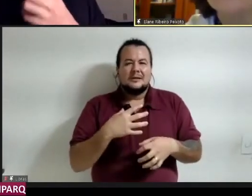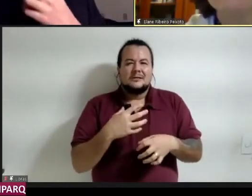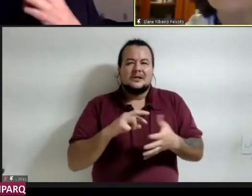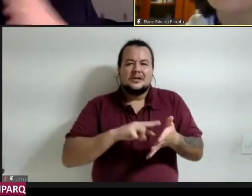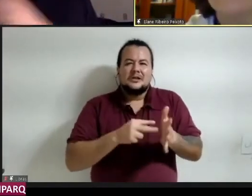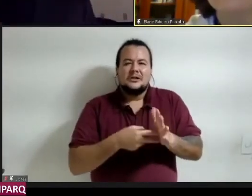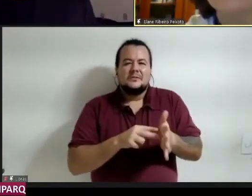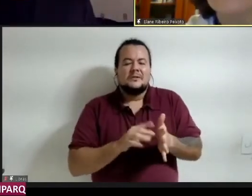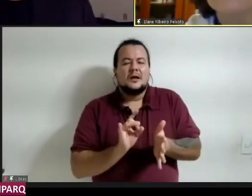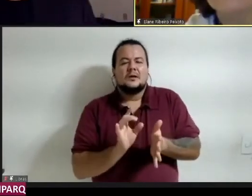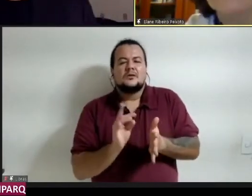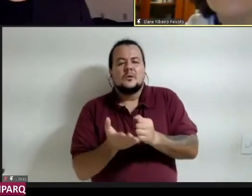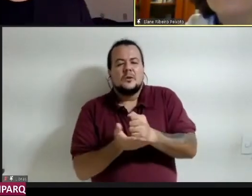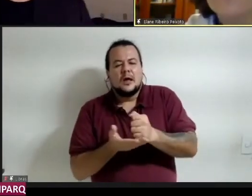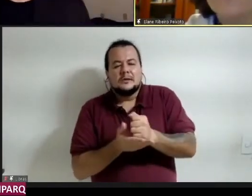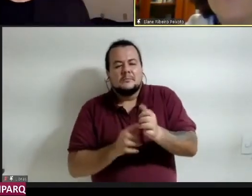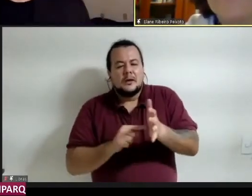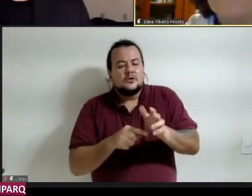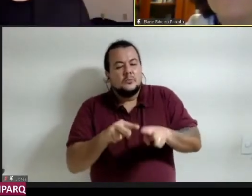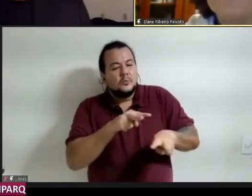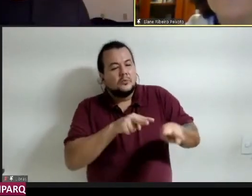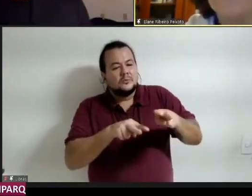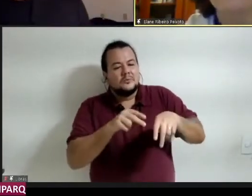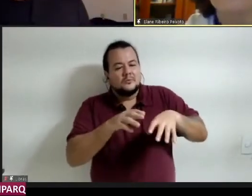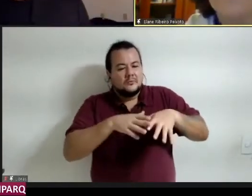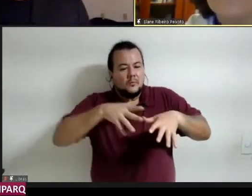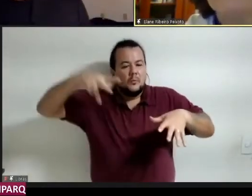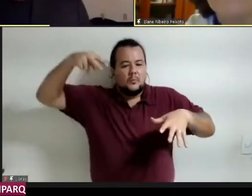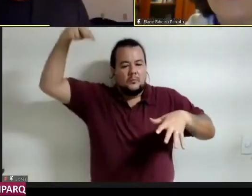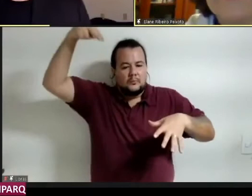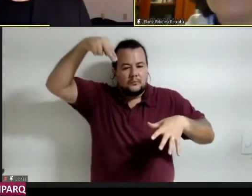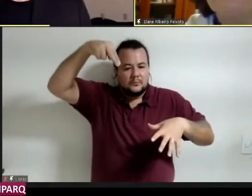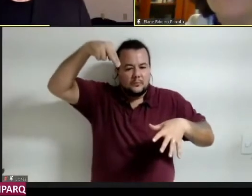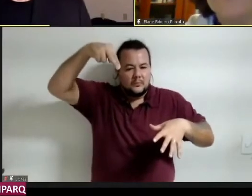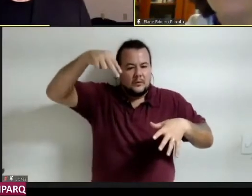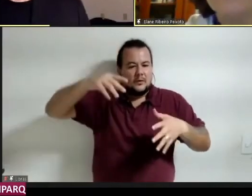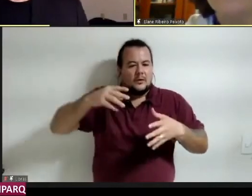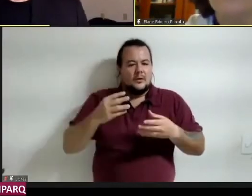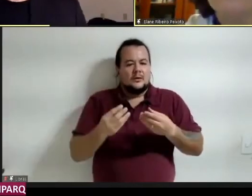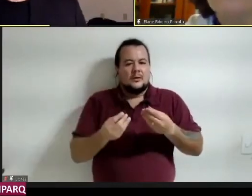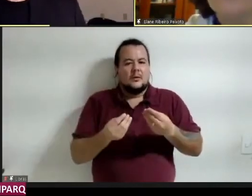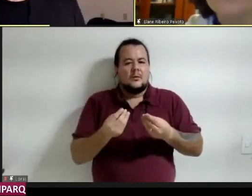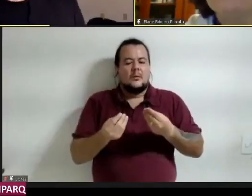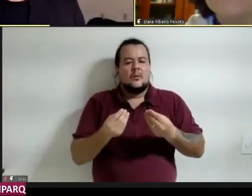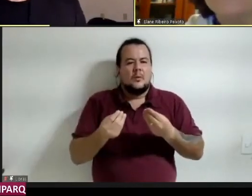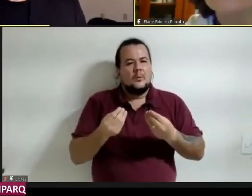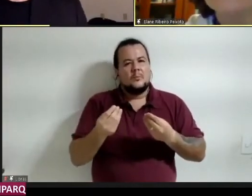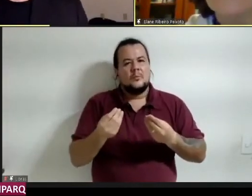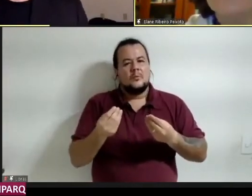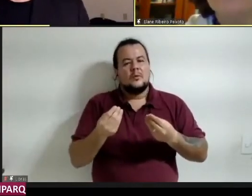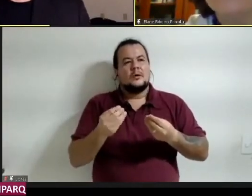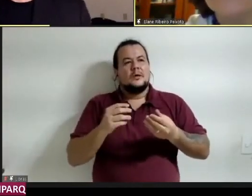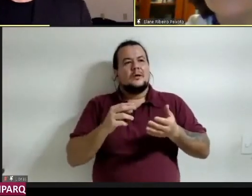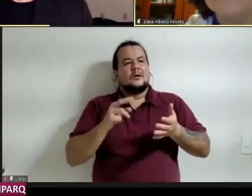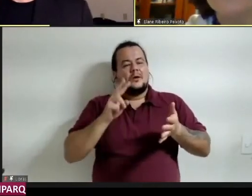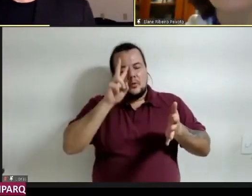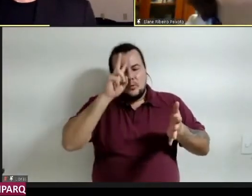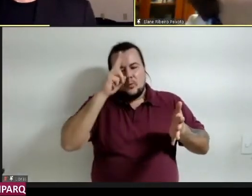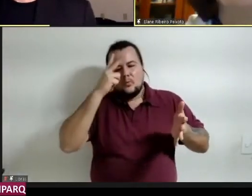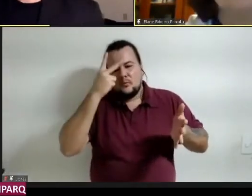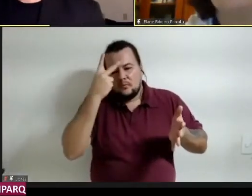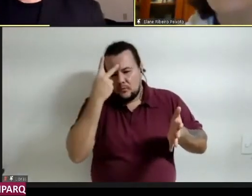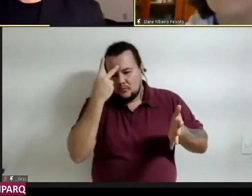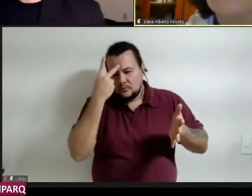de observação estratosférico, no ar rarefeito que confunde e parece dar poderes